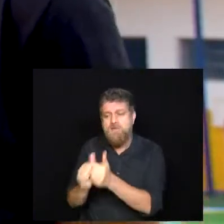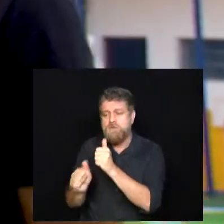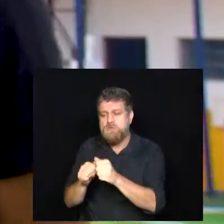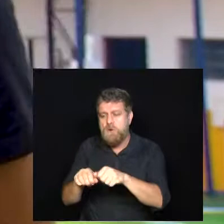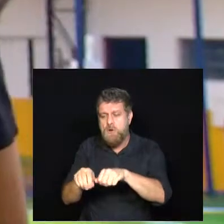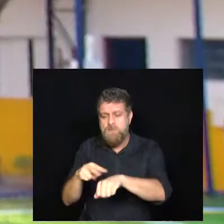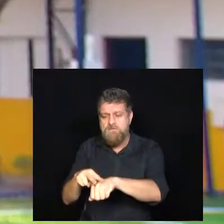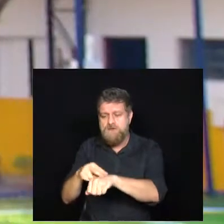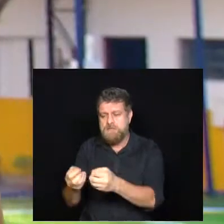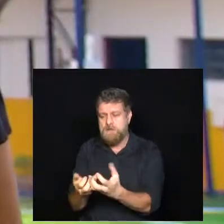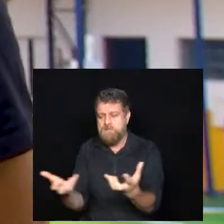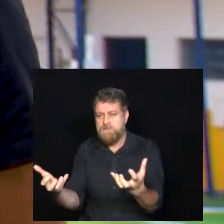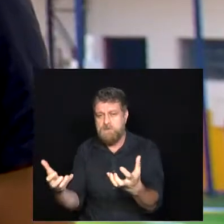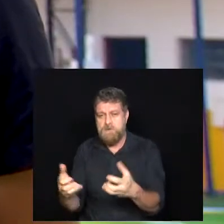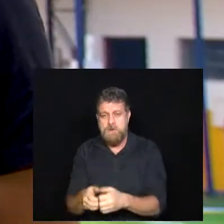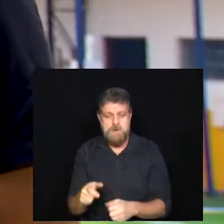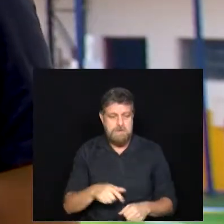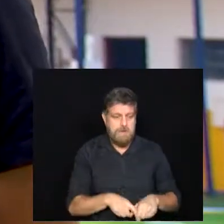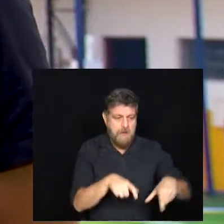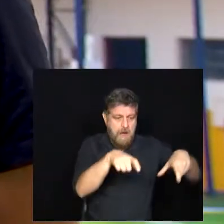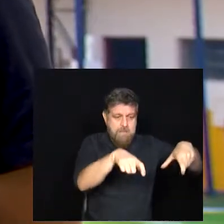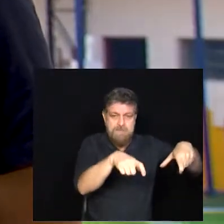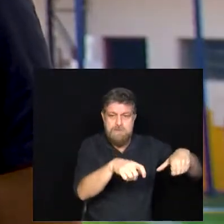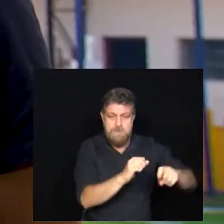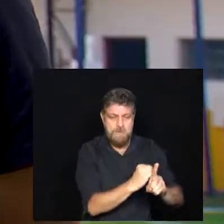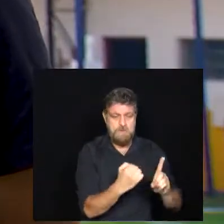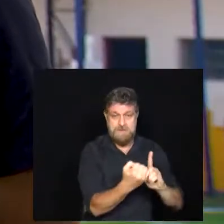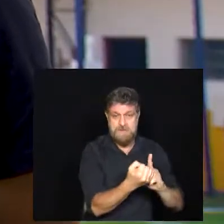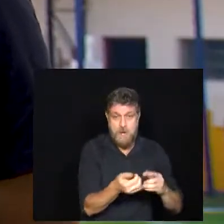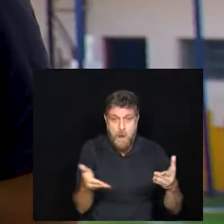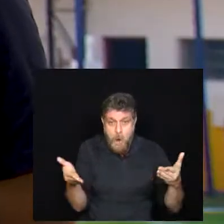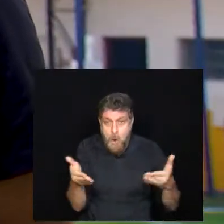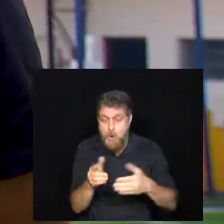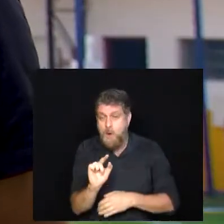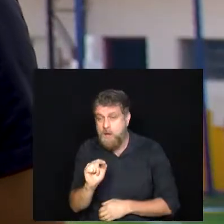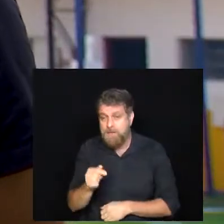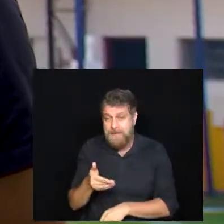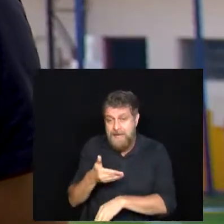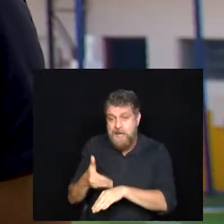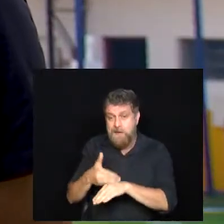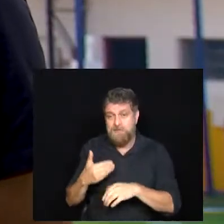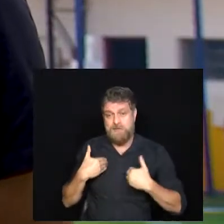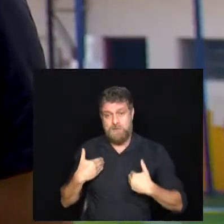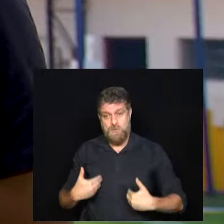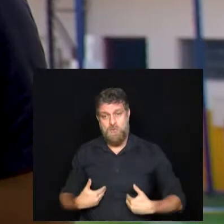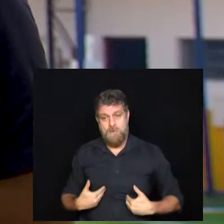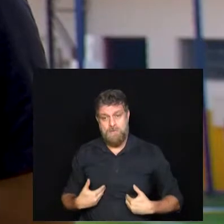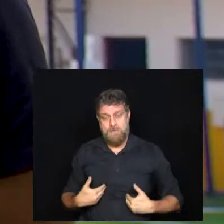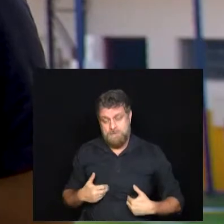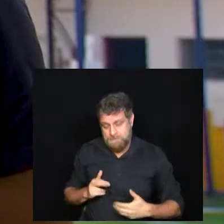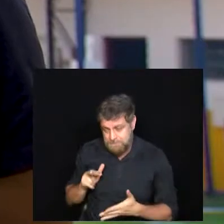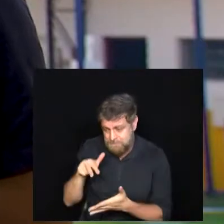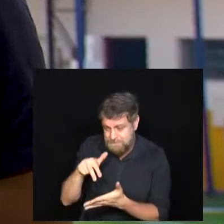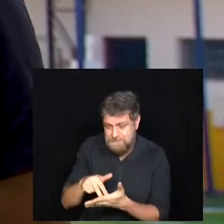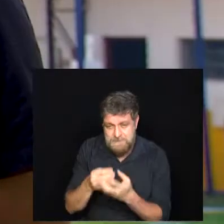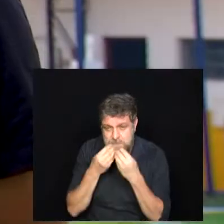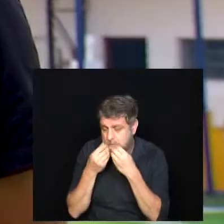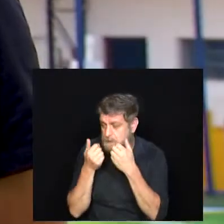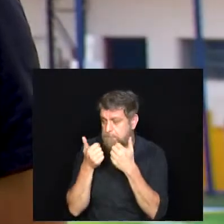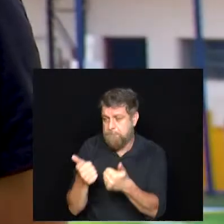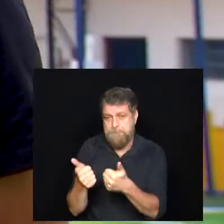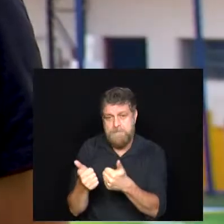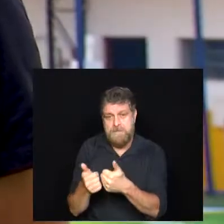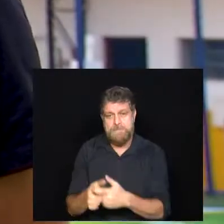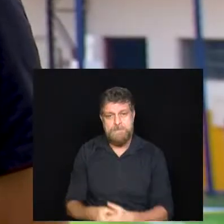por exemplo, para um futebol society? Eu acho que hoje é o preparo físico. Você tem que estar bem preparado